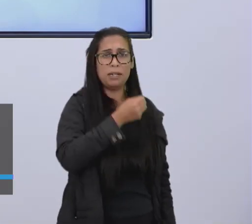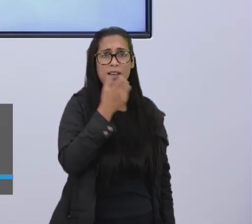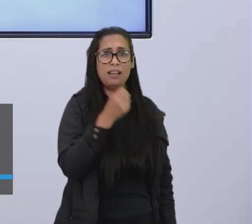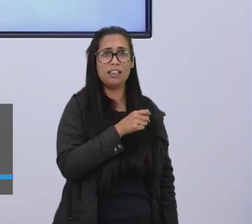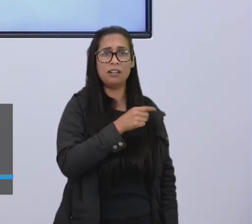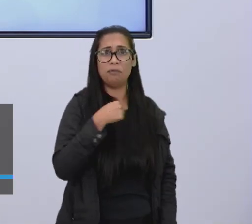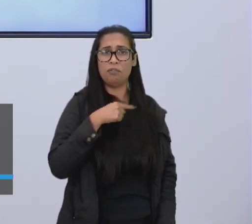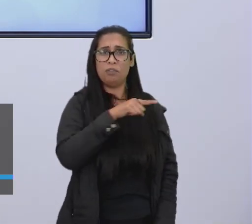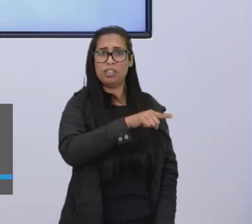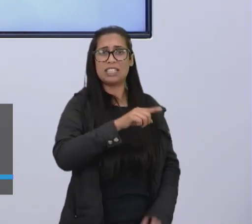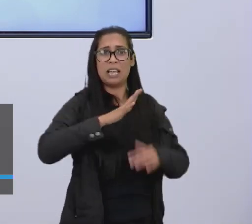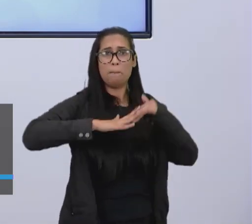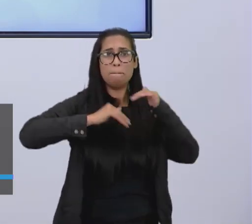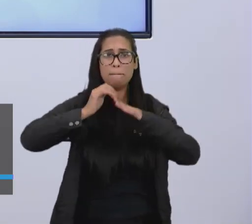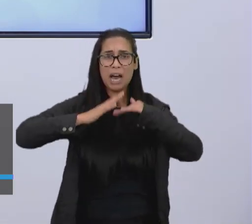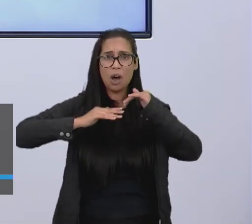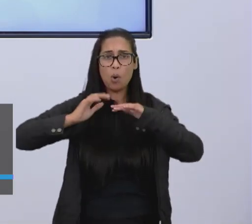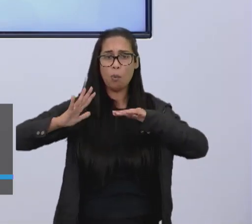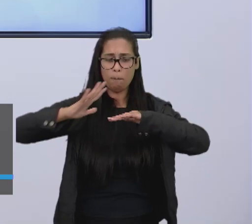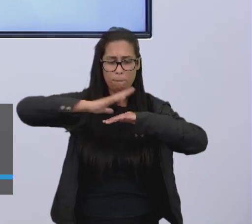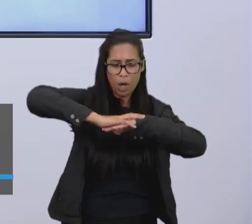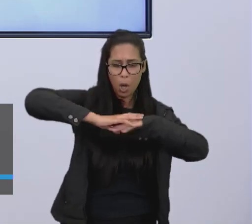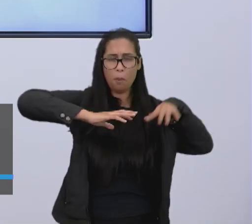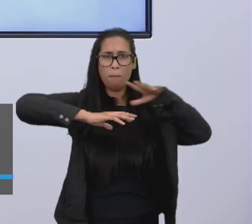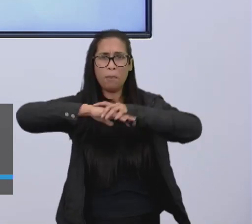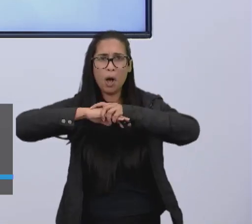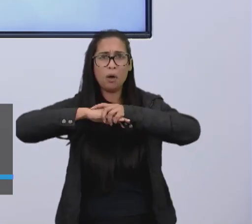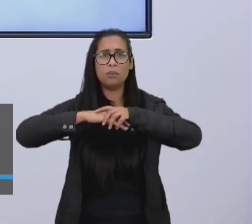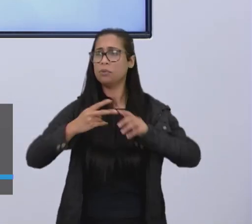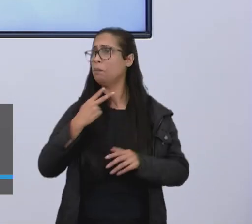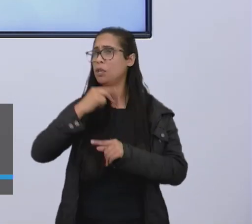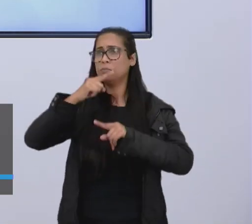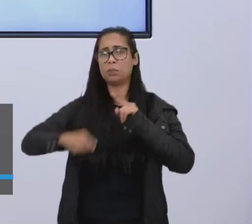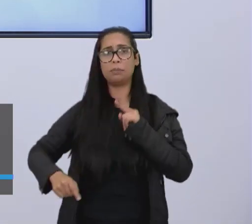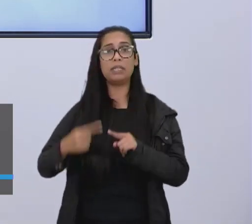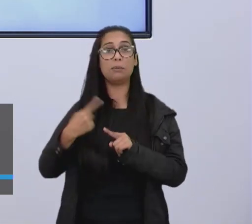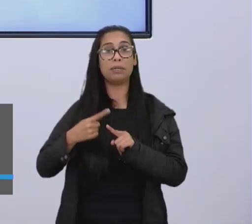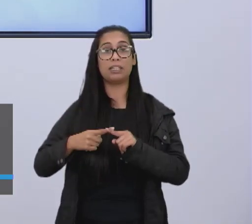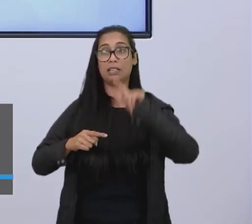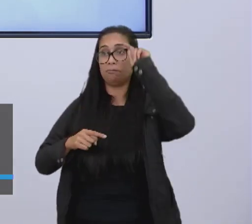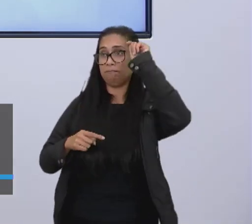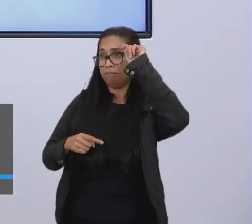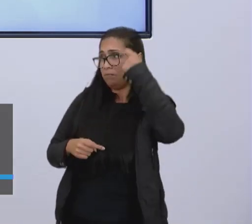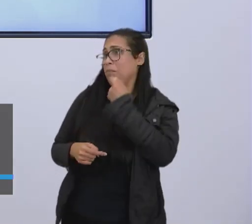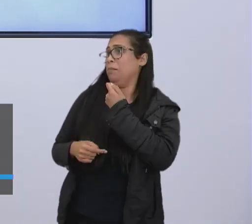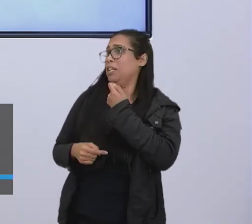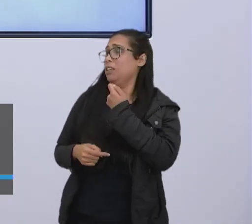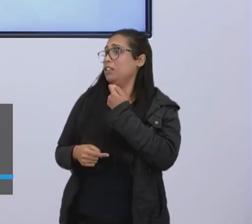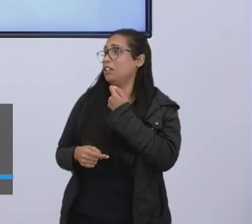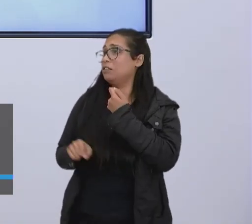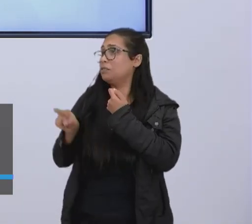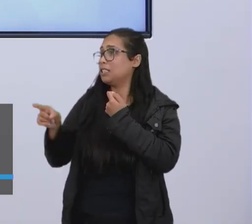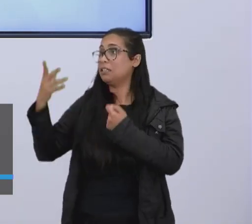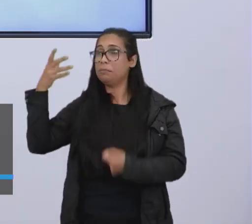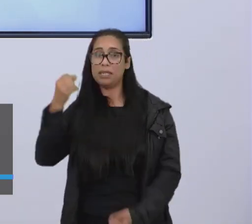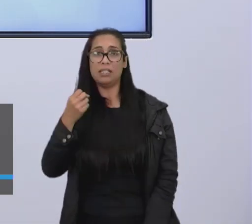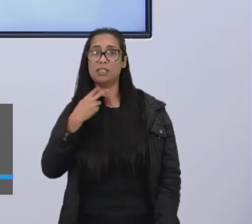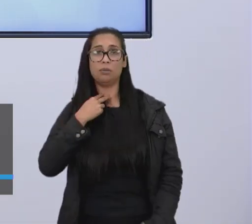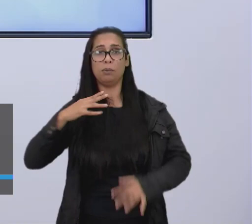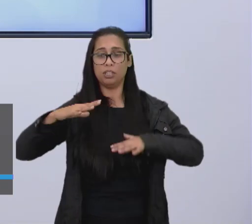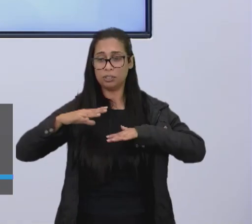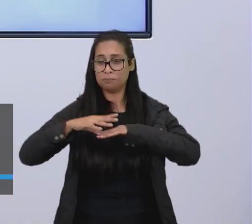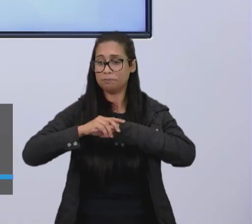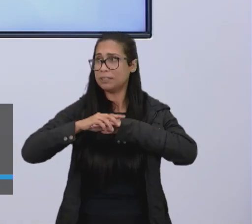sentia... Eu não sei se é essa palavra, mas a única que eu consigo pensar agora é, tipo, digna de alguém encostar nela. Ela não sentia que aquela pessoa... Não é que ela